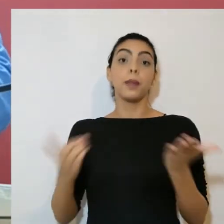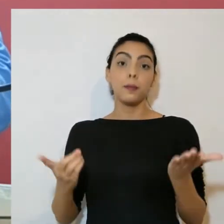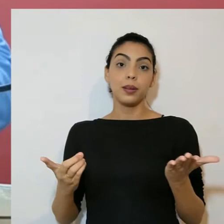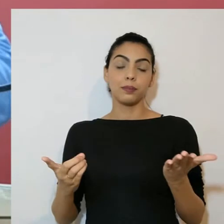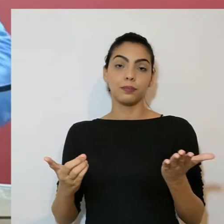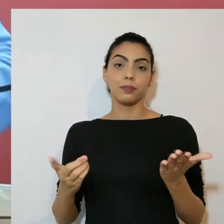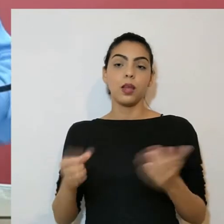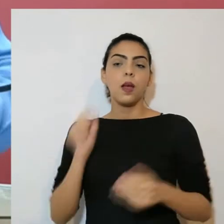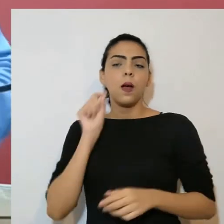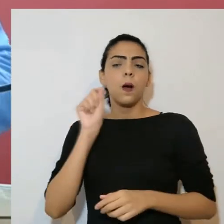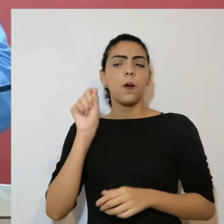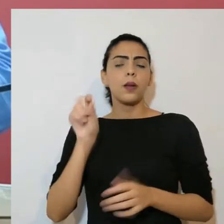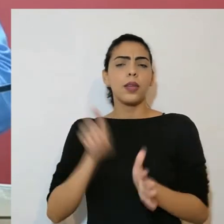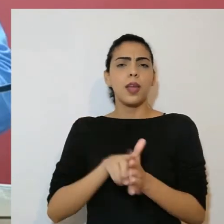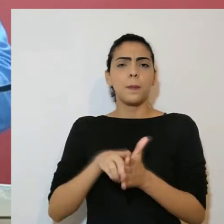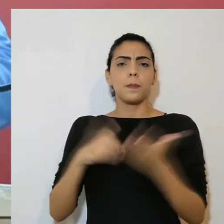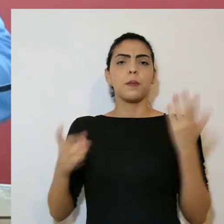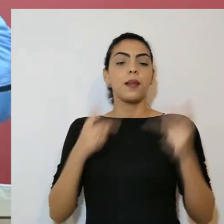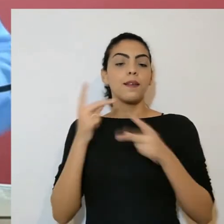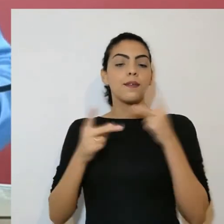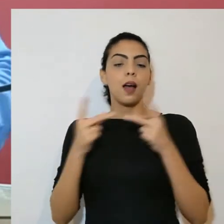Bíblia fala sobre